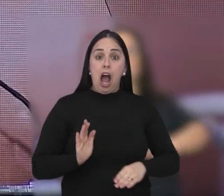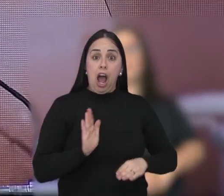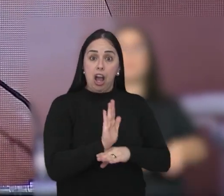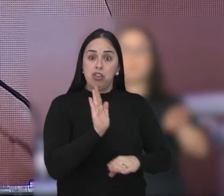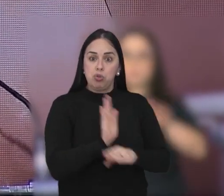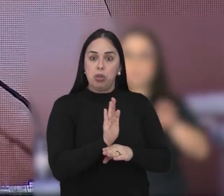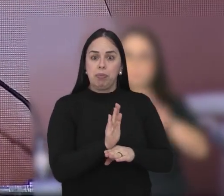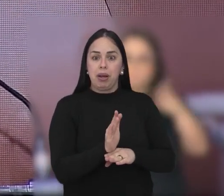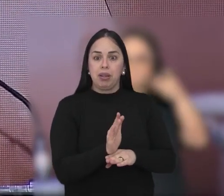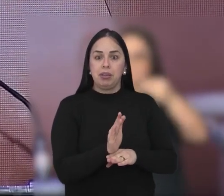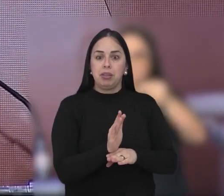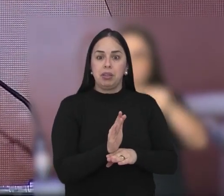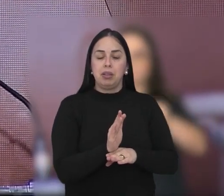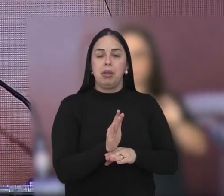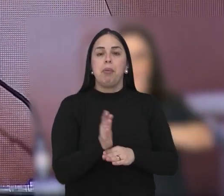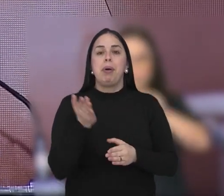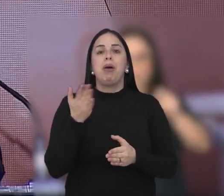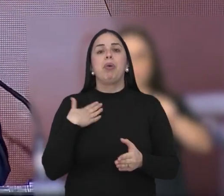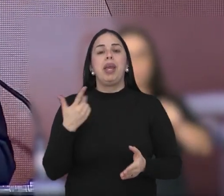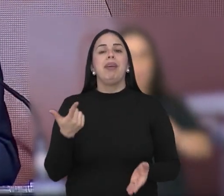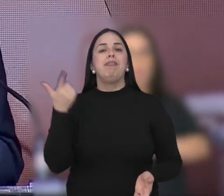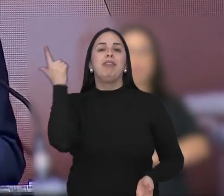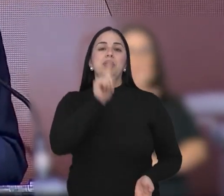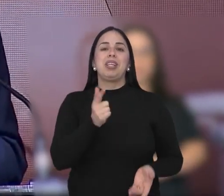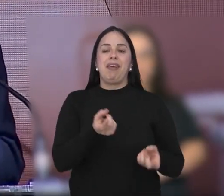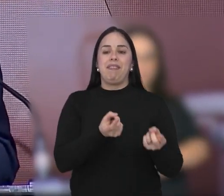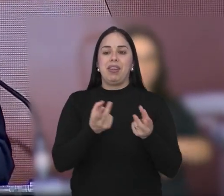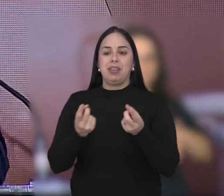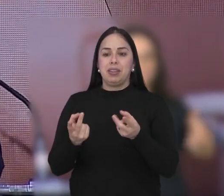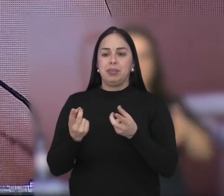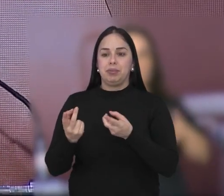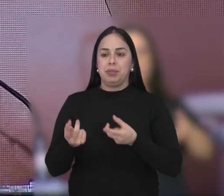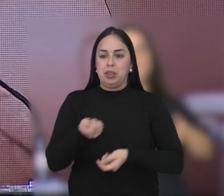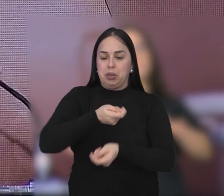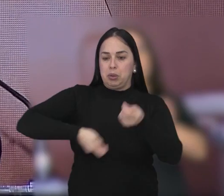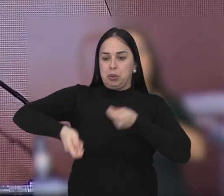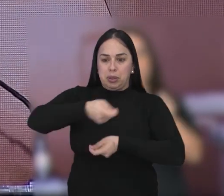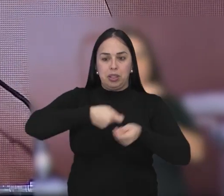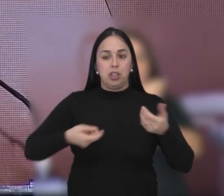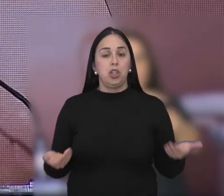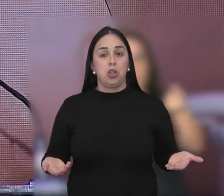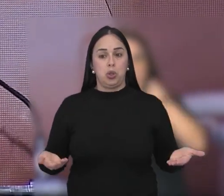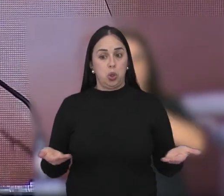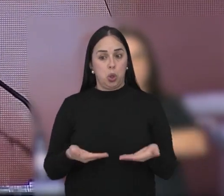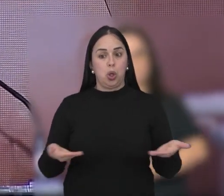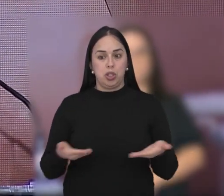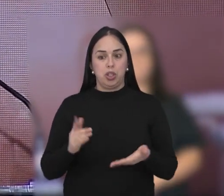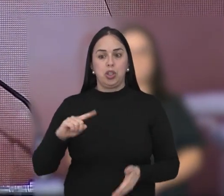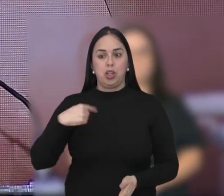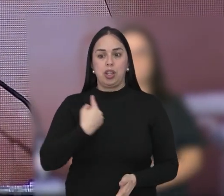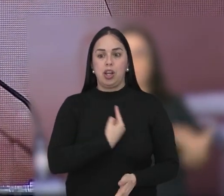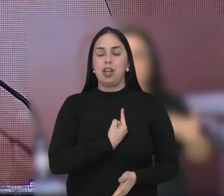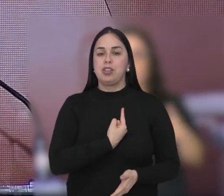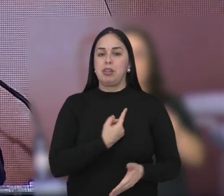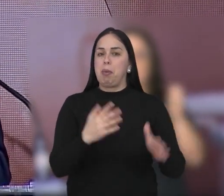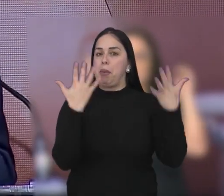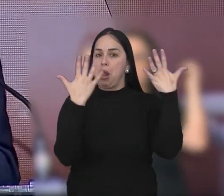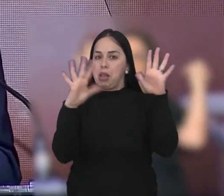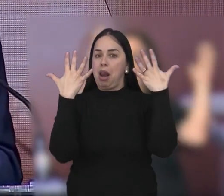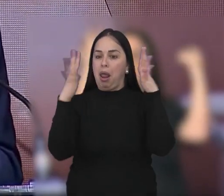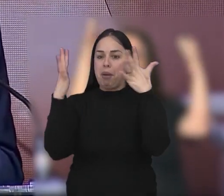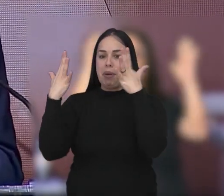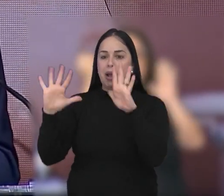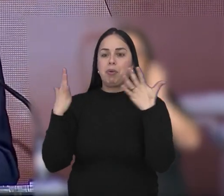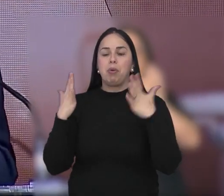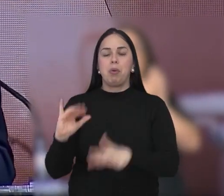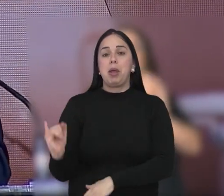que contribui para o resultado da nossa balança comercial. E hoje nós estamos aqui para celebrar mais um marco